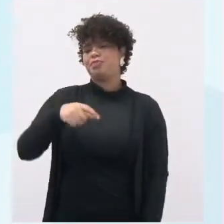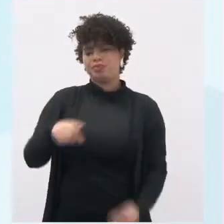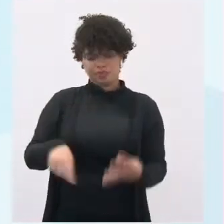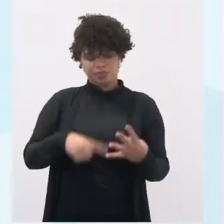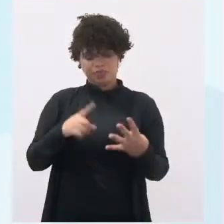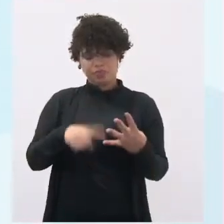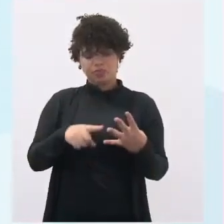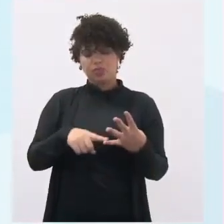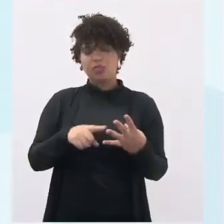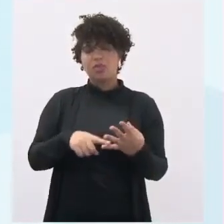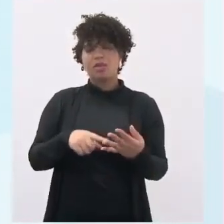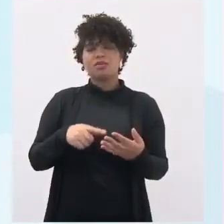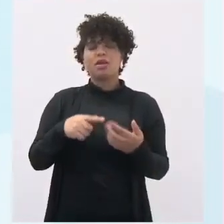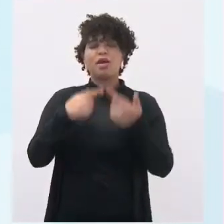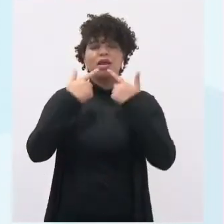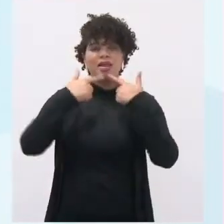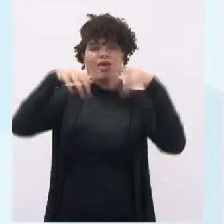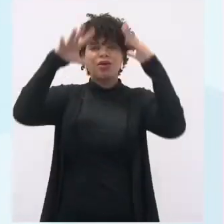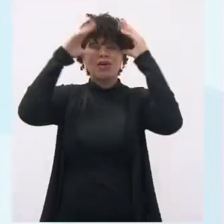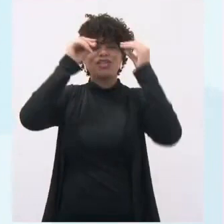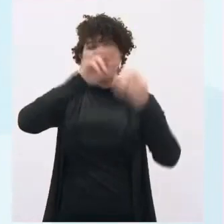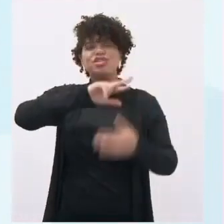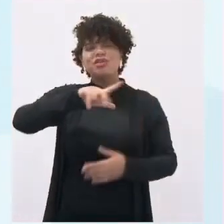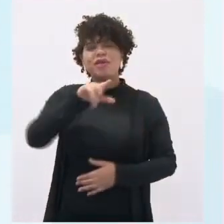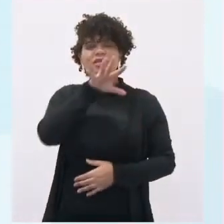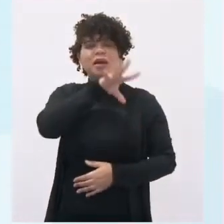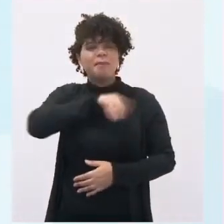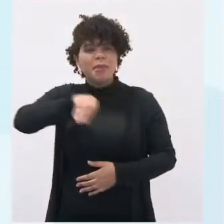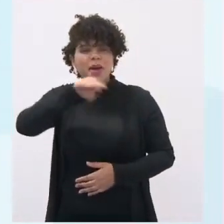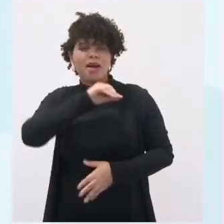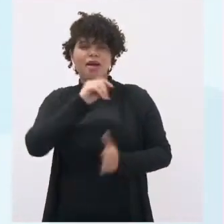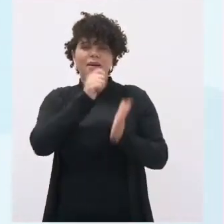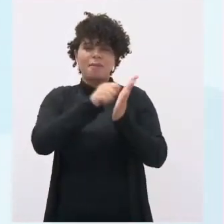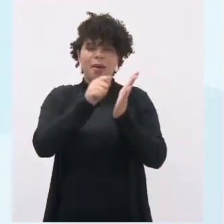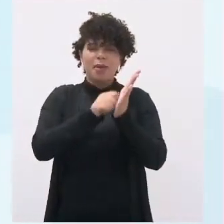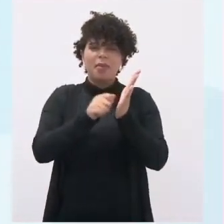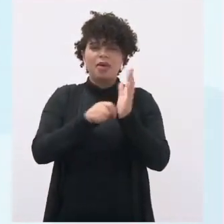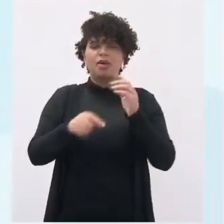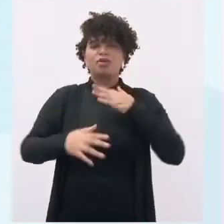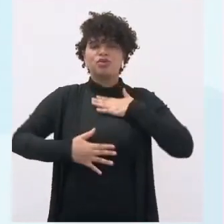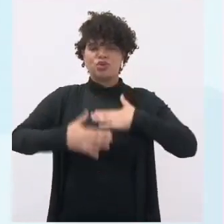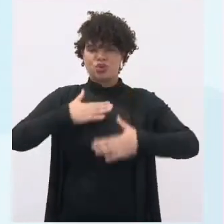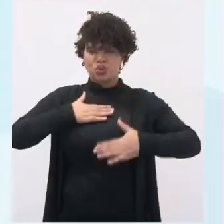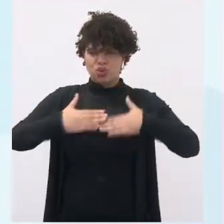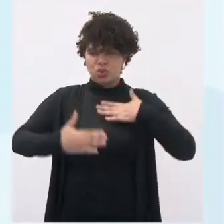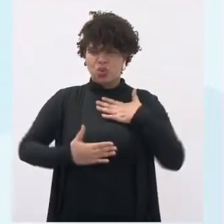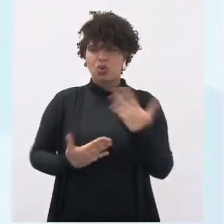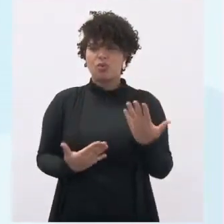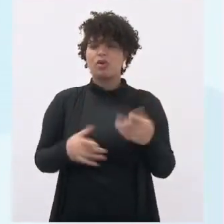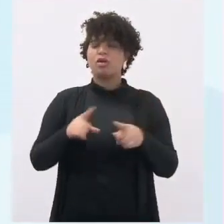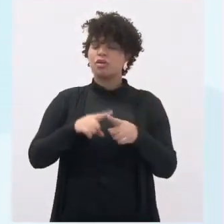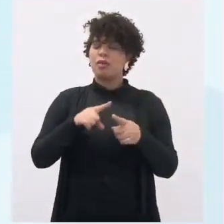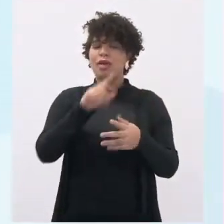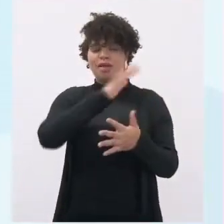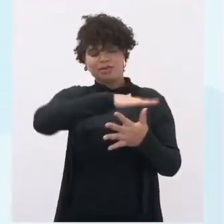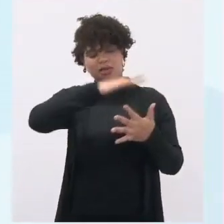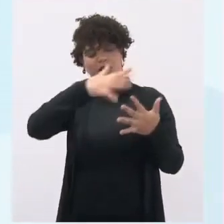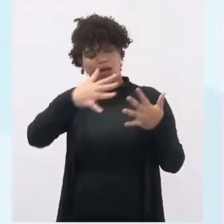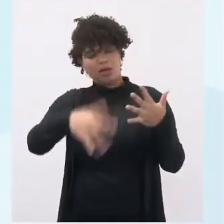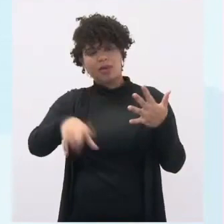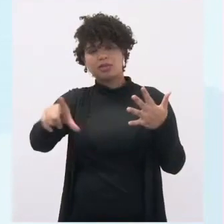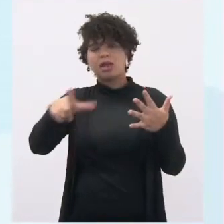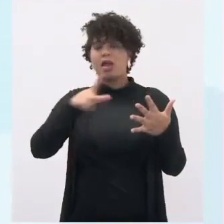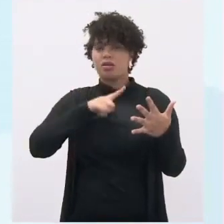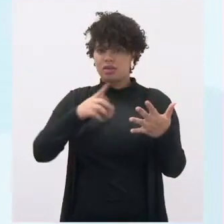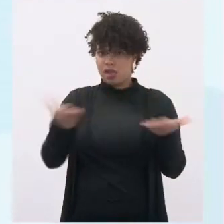utilizar diferentes linguagens, desde a oral, a escrita, a corporal, a de sinais, né? Que nós temos